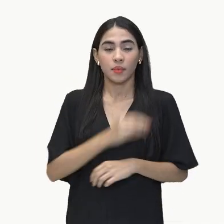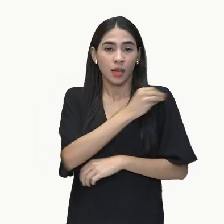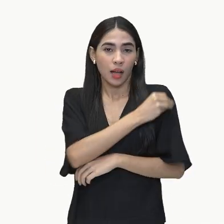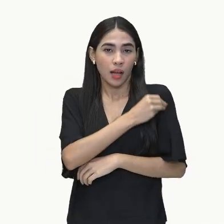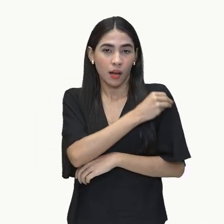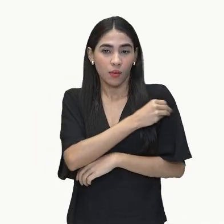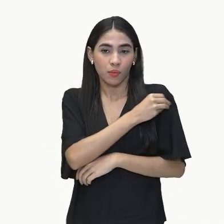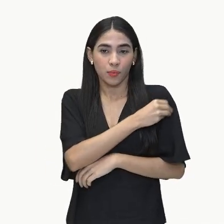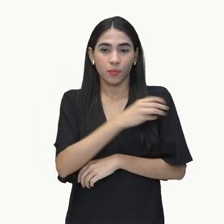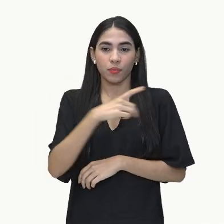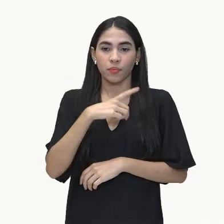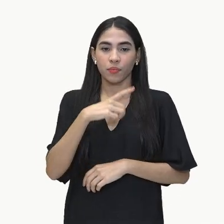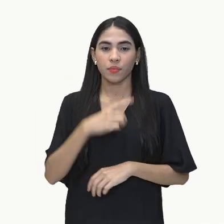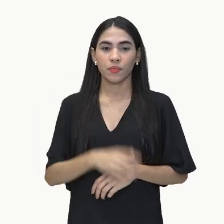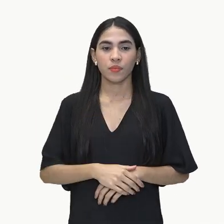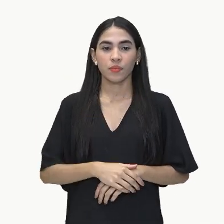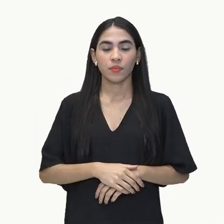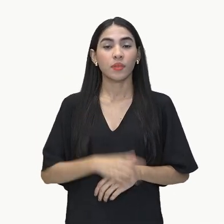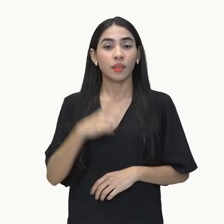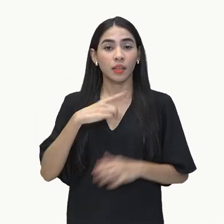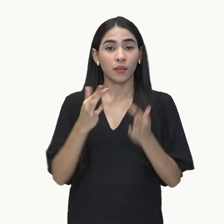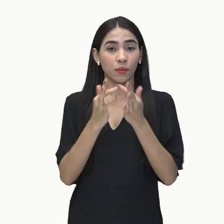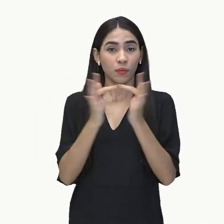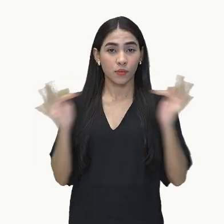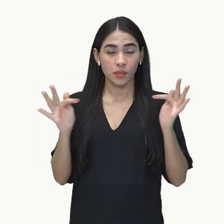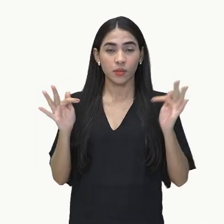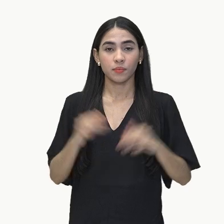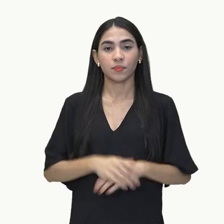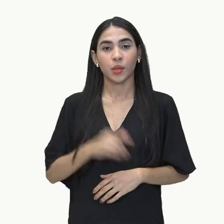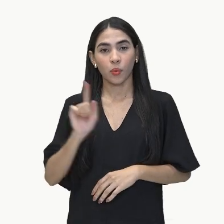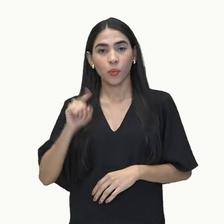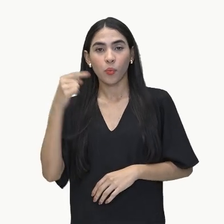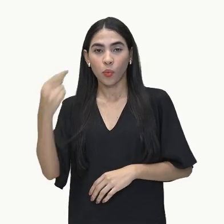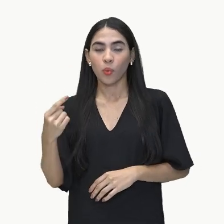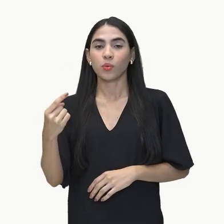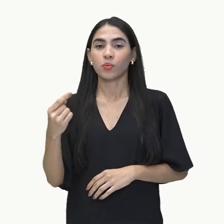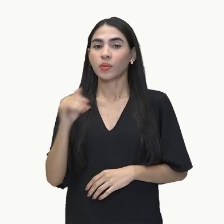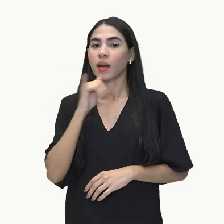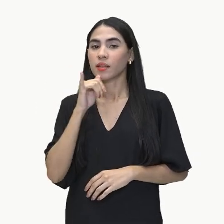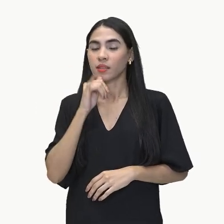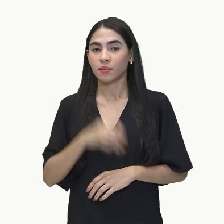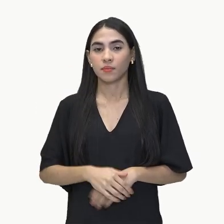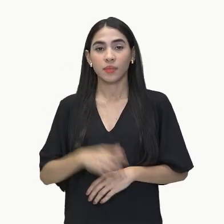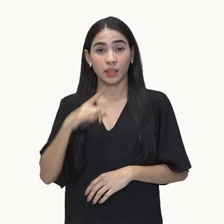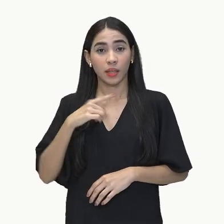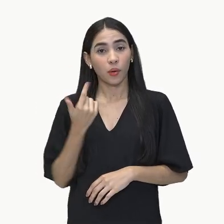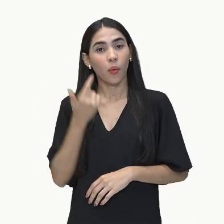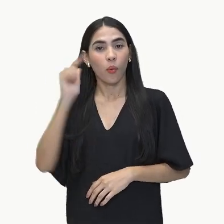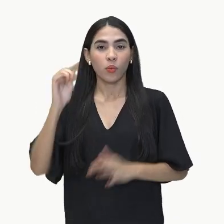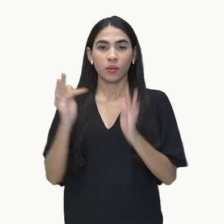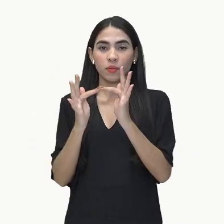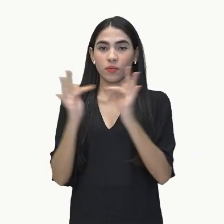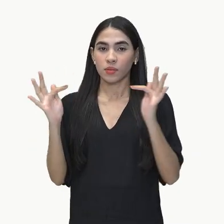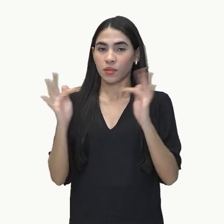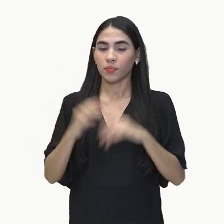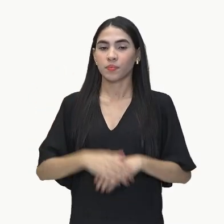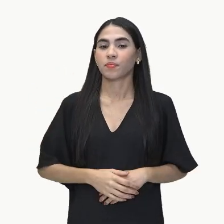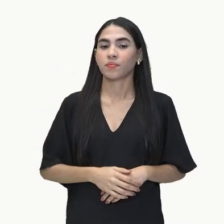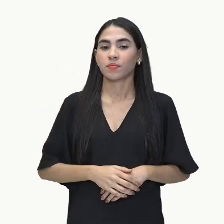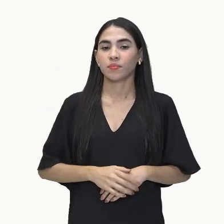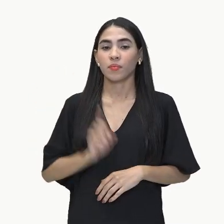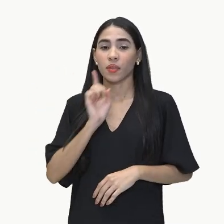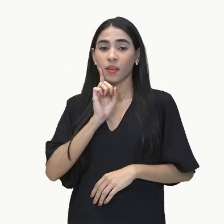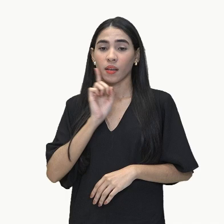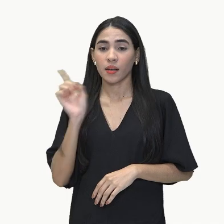tem uma função e esse outro álcool tem outra função. Por exemplo, esse aqui é aquele que a